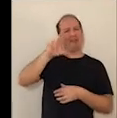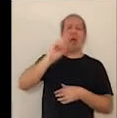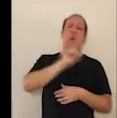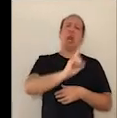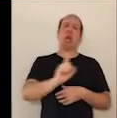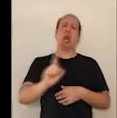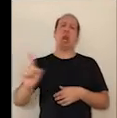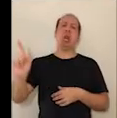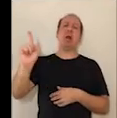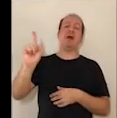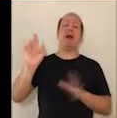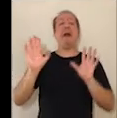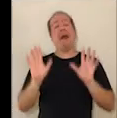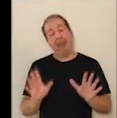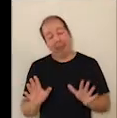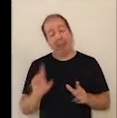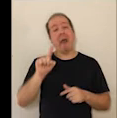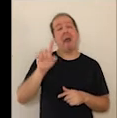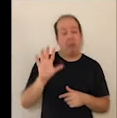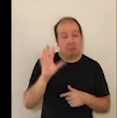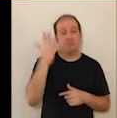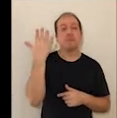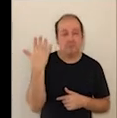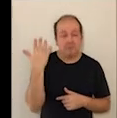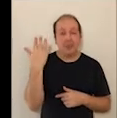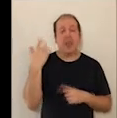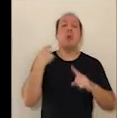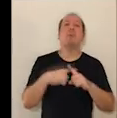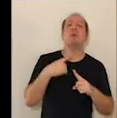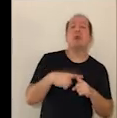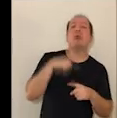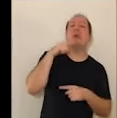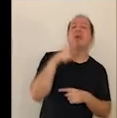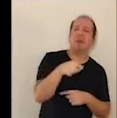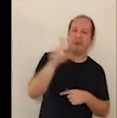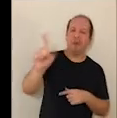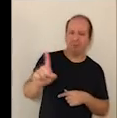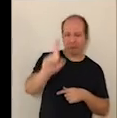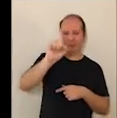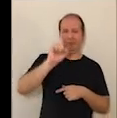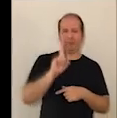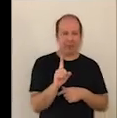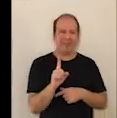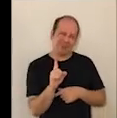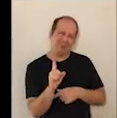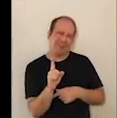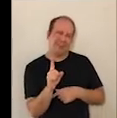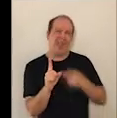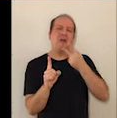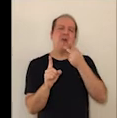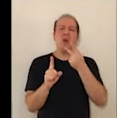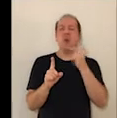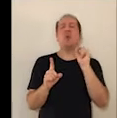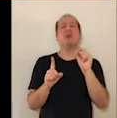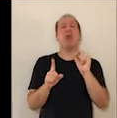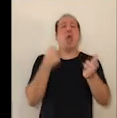fundos. Aí é que o carro pega. O senhor Voltori, ele veio aqui, ele veio